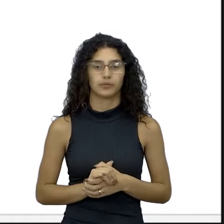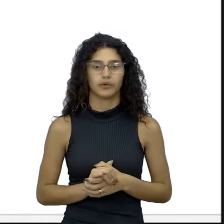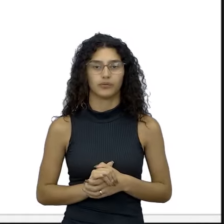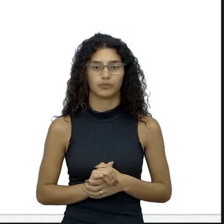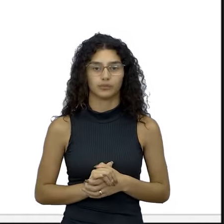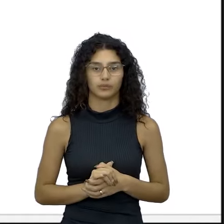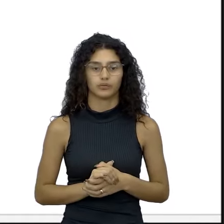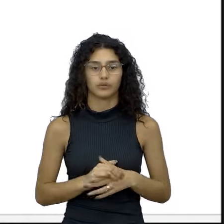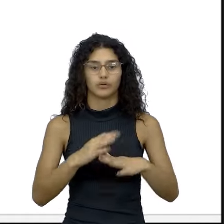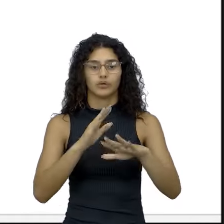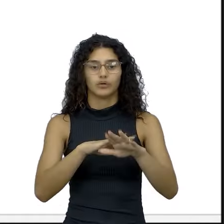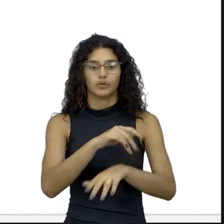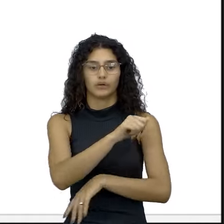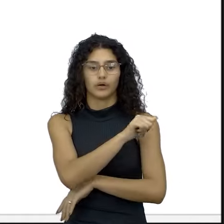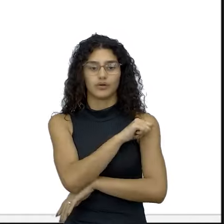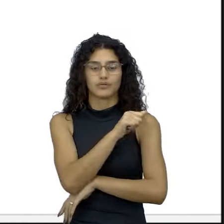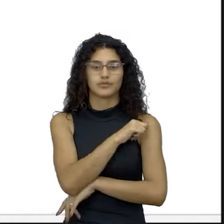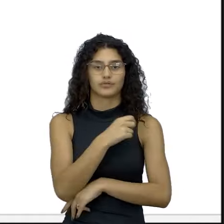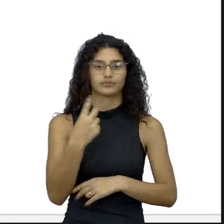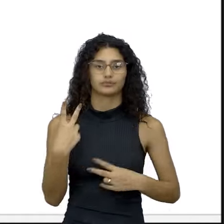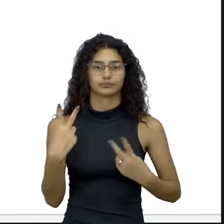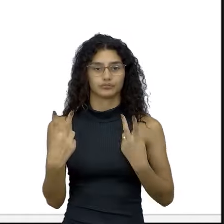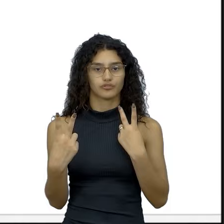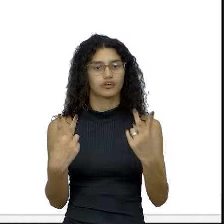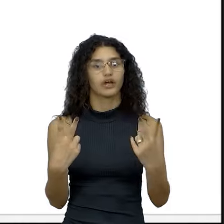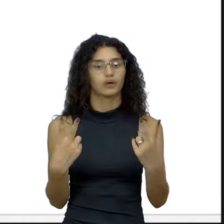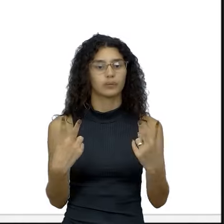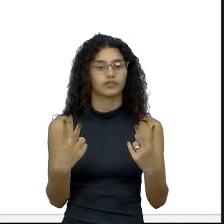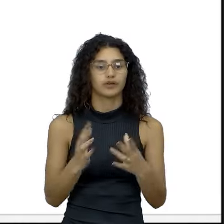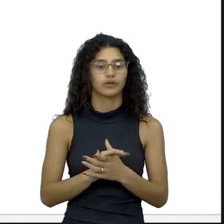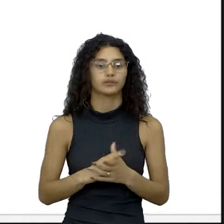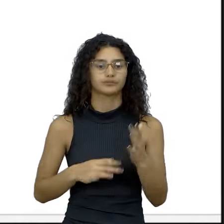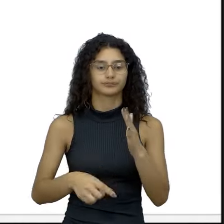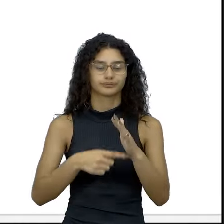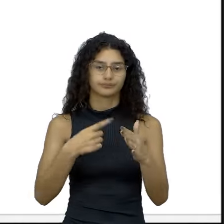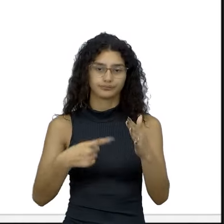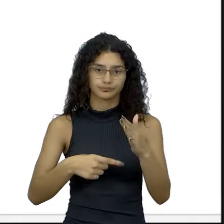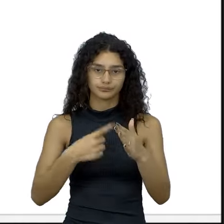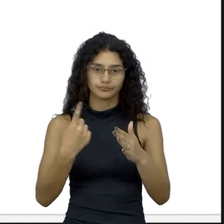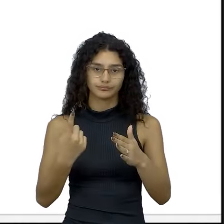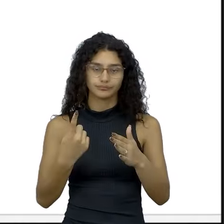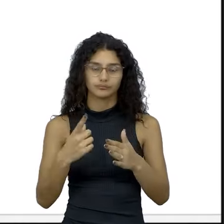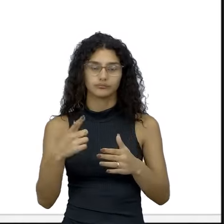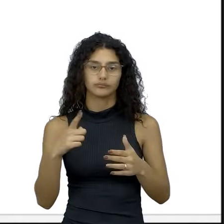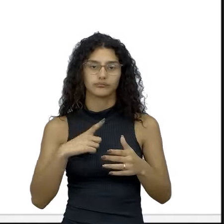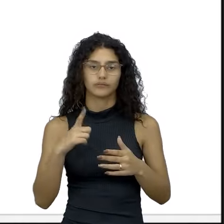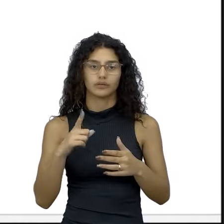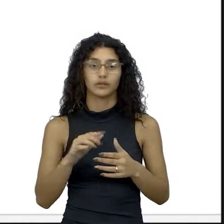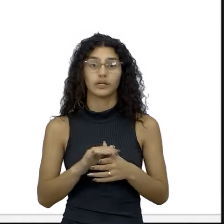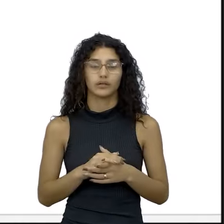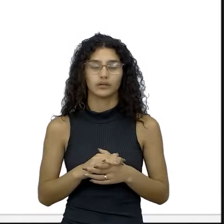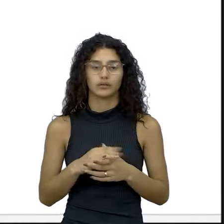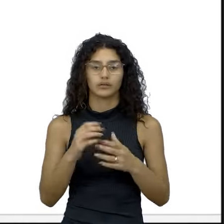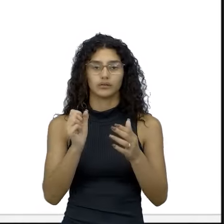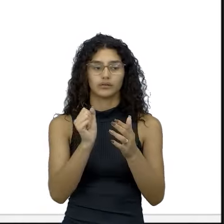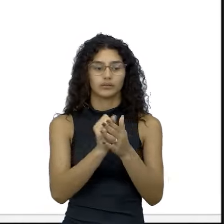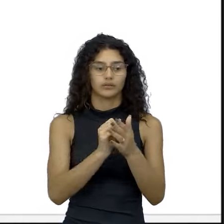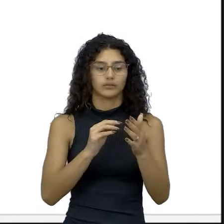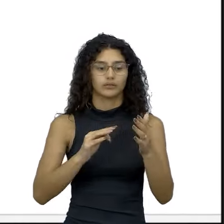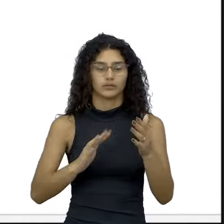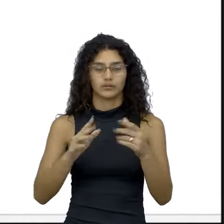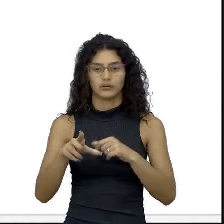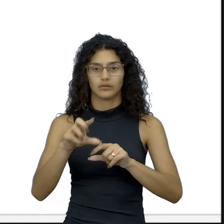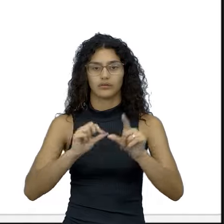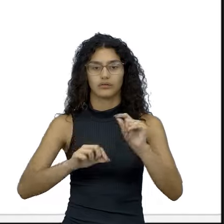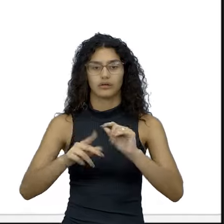farão em duplas. O primeiro passo, que é reler os textos, né, que foram explorados aí na sequência didática, e escolher